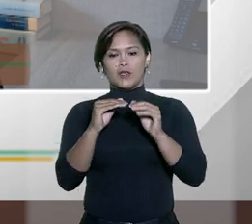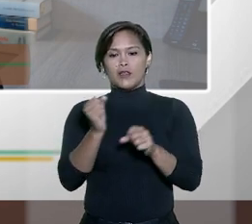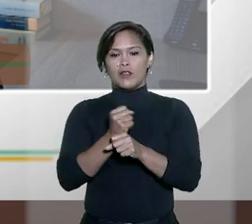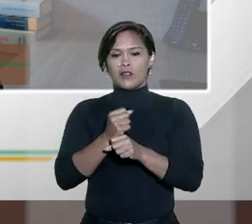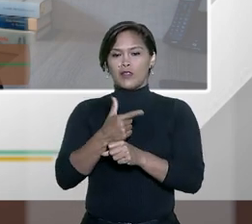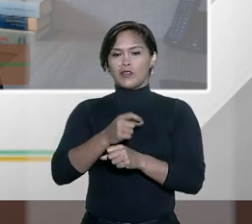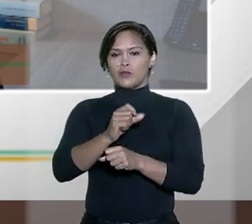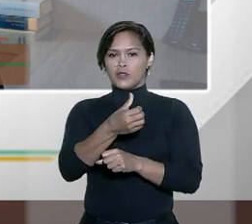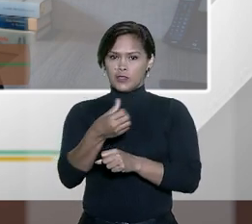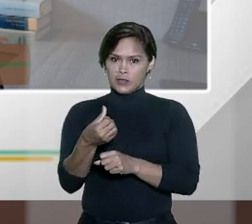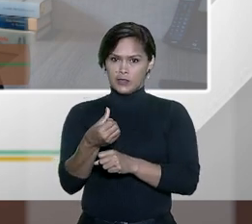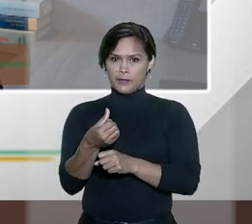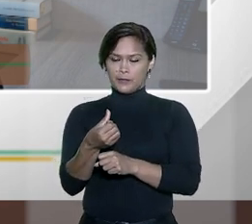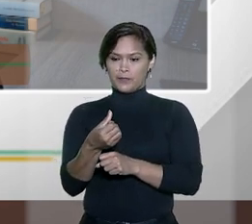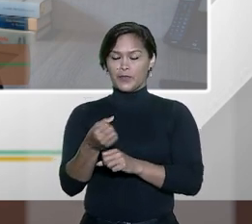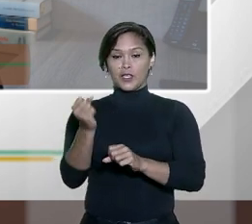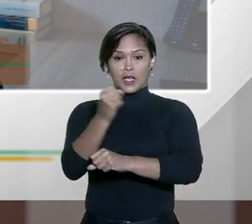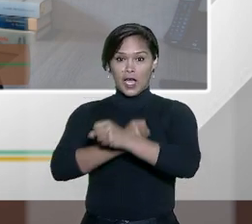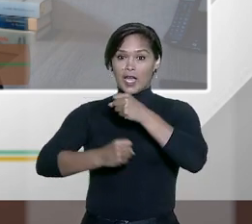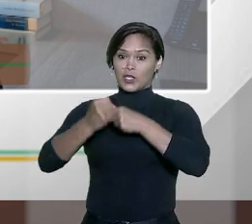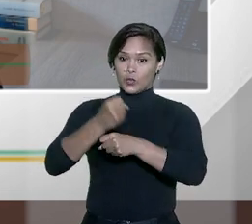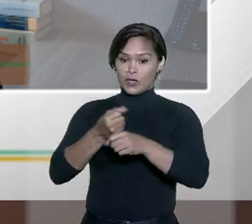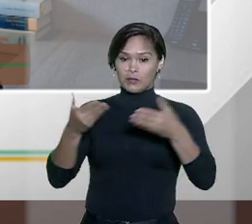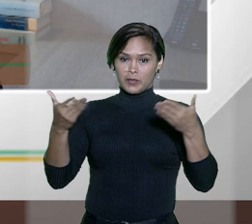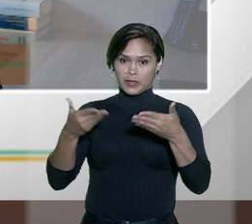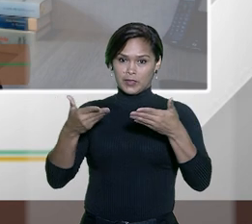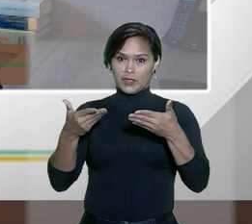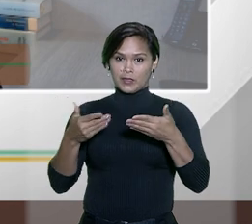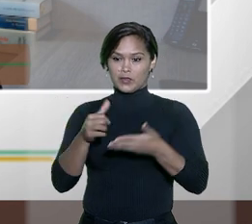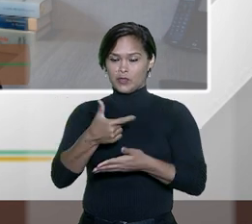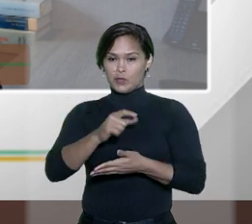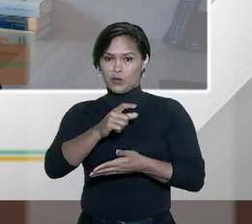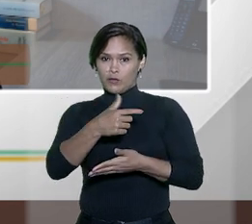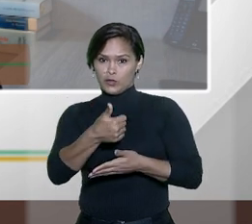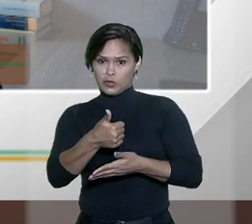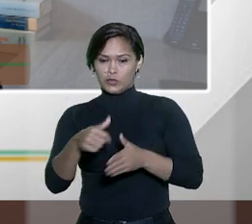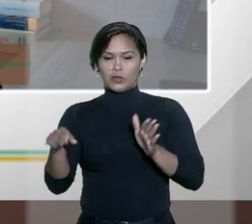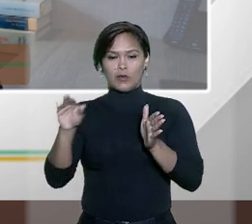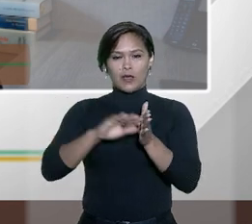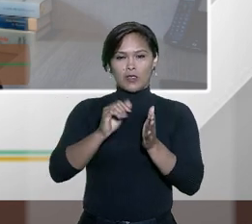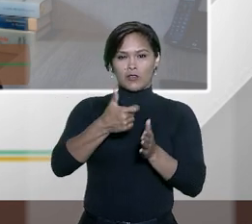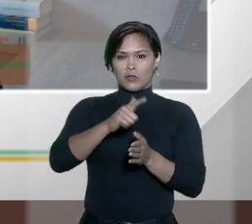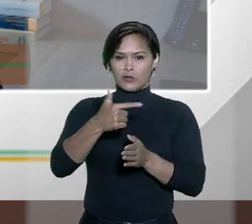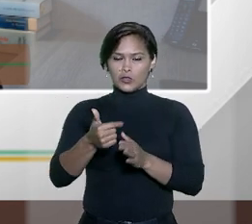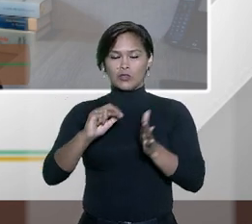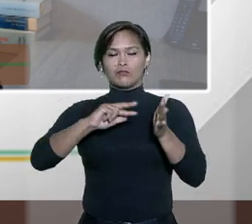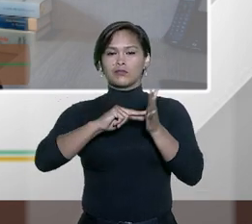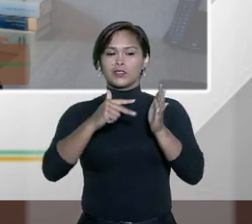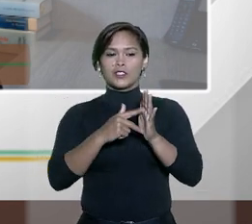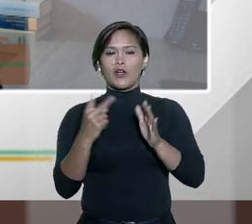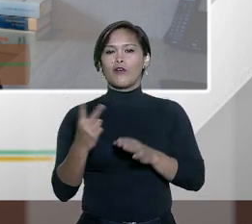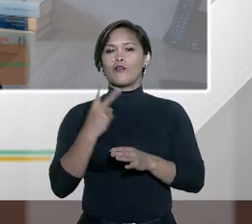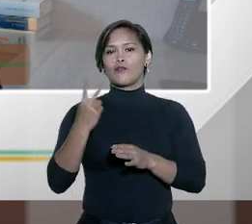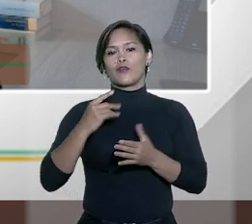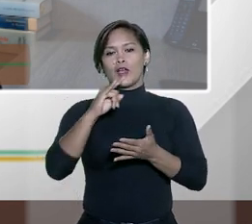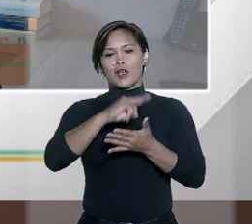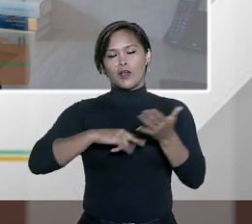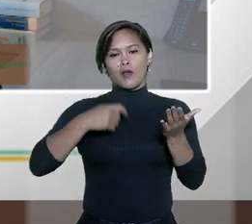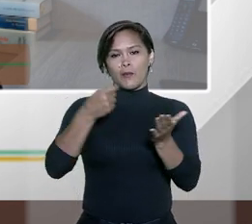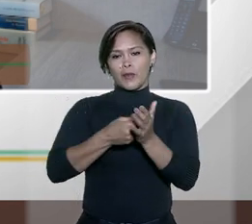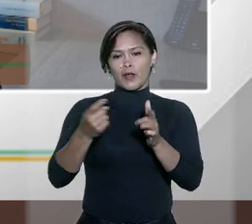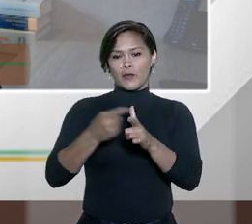2016, né? Do ano passado para este ano, houve uma majoração significativa do valor de